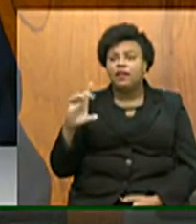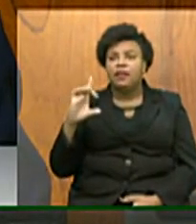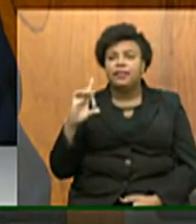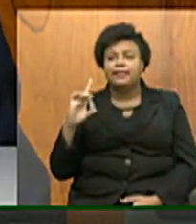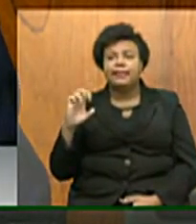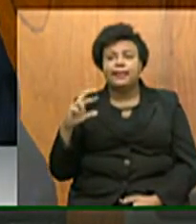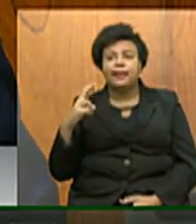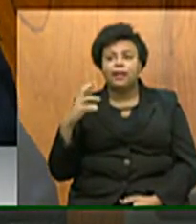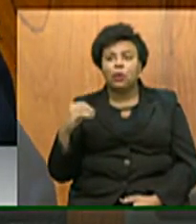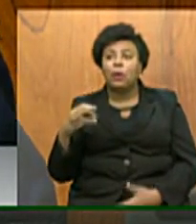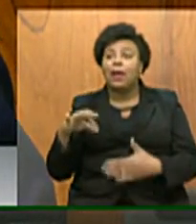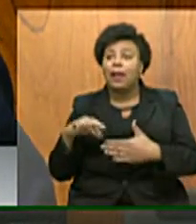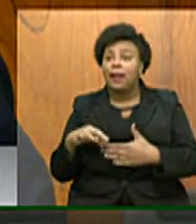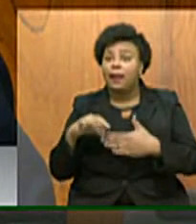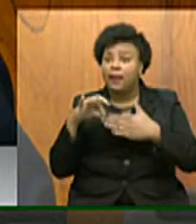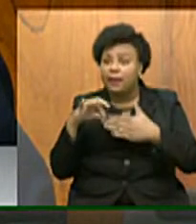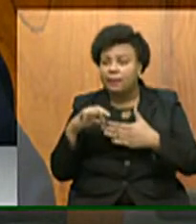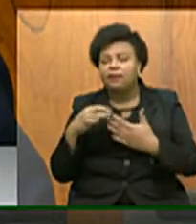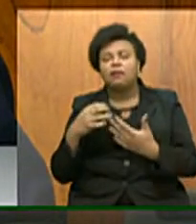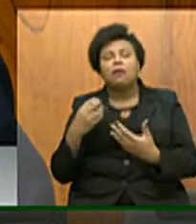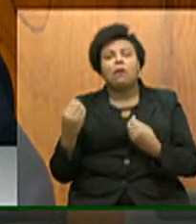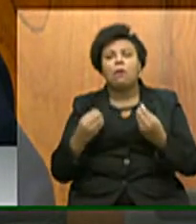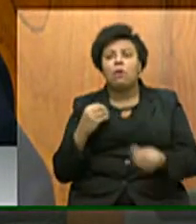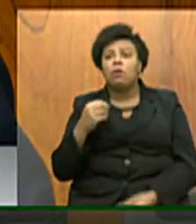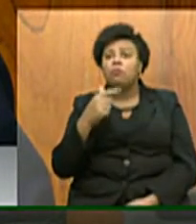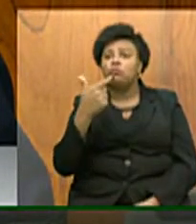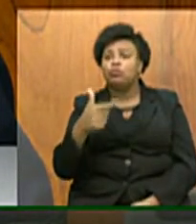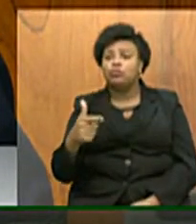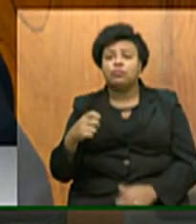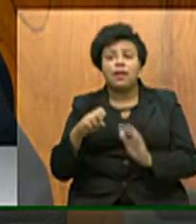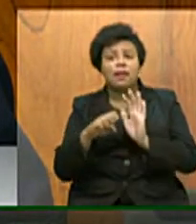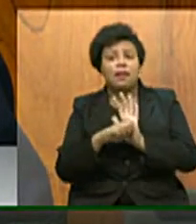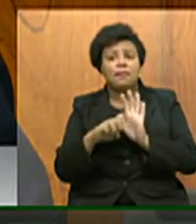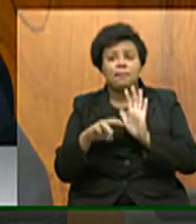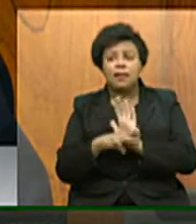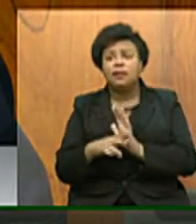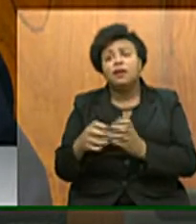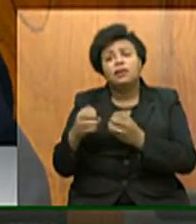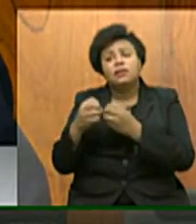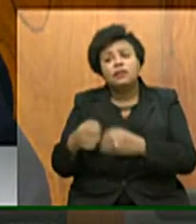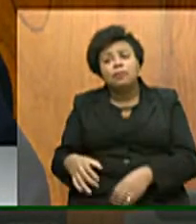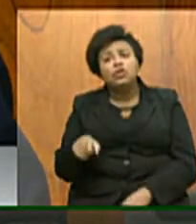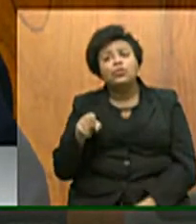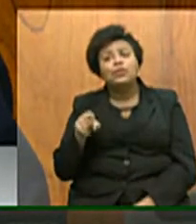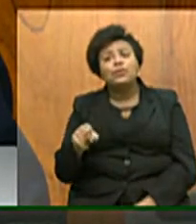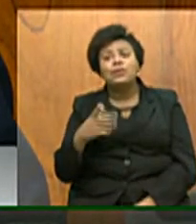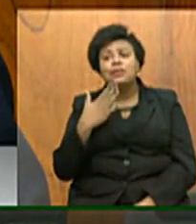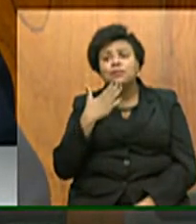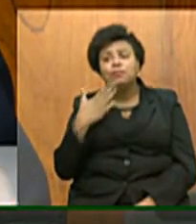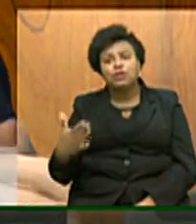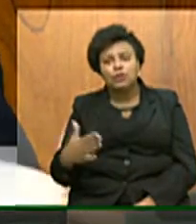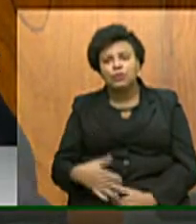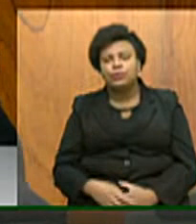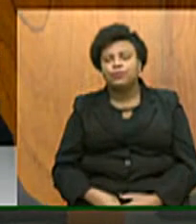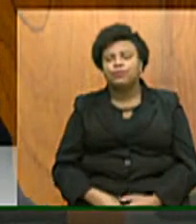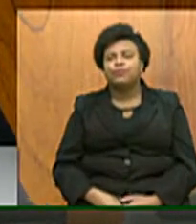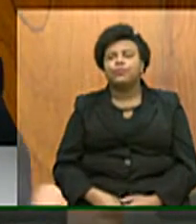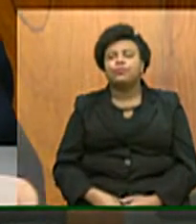do governo, e ante a ausência de emendas, considero prejudicado o referido